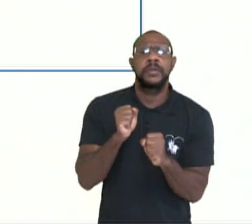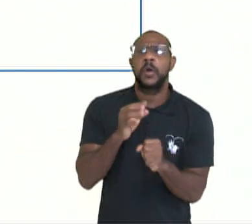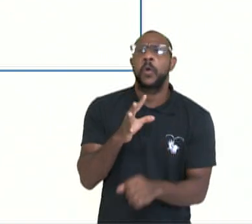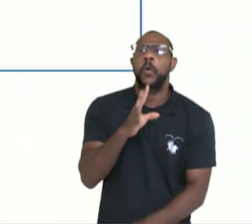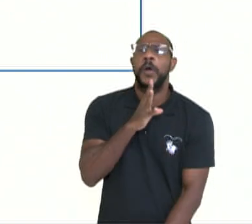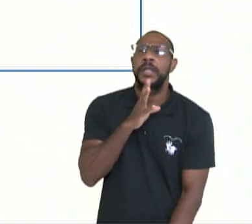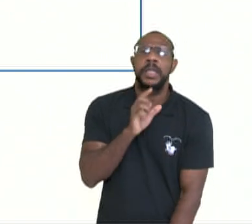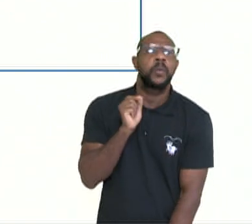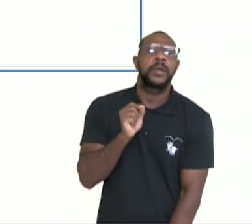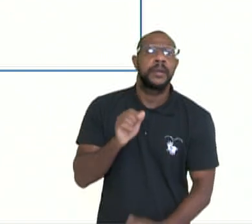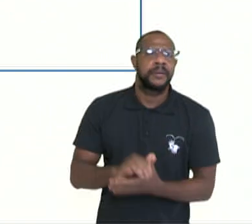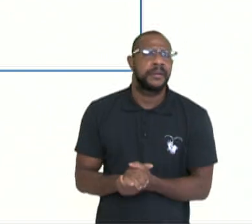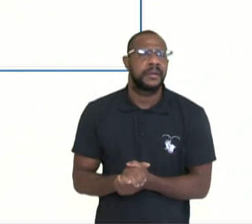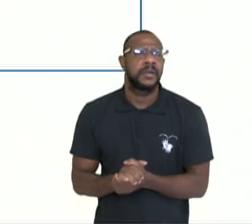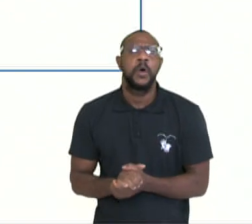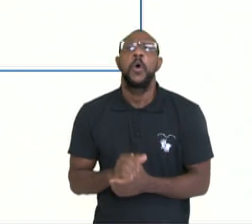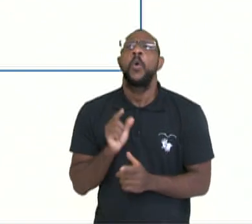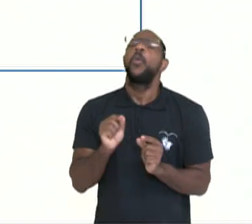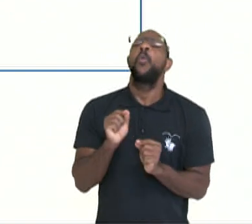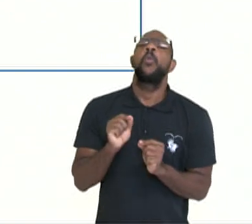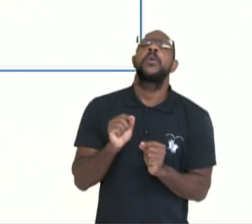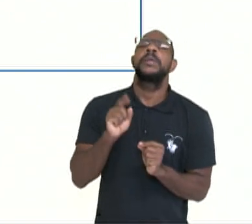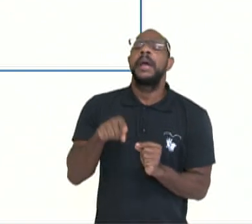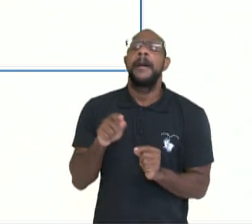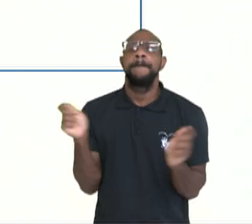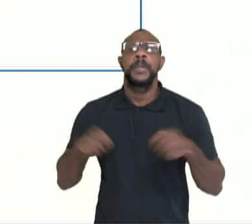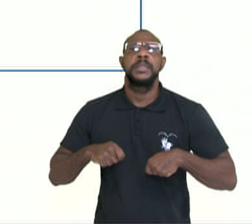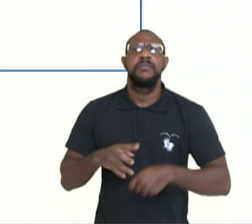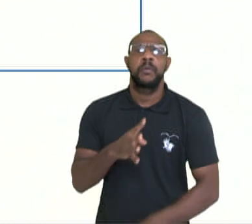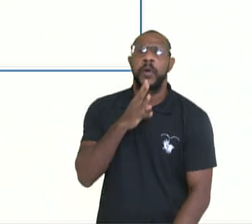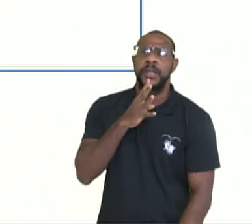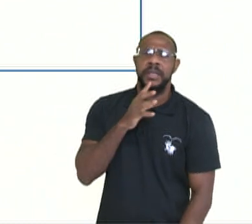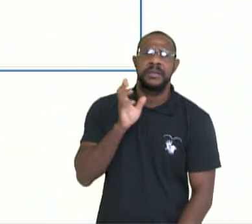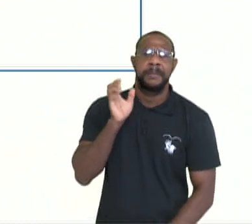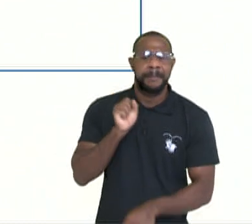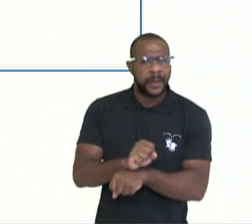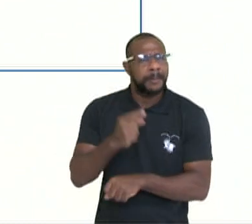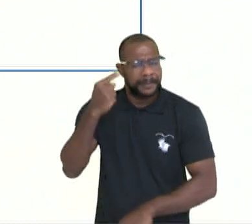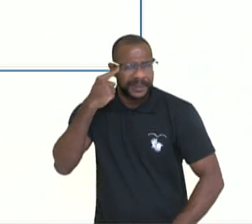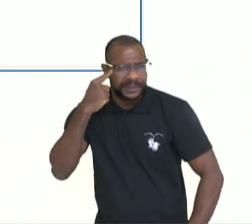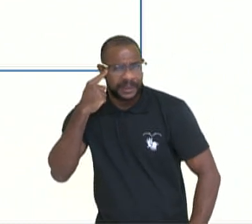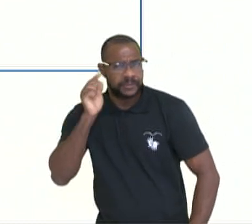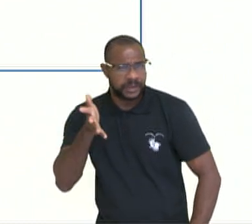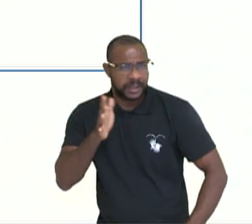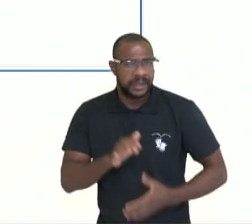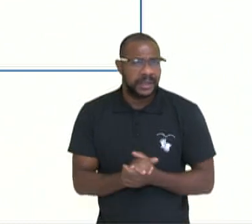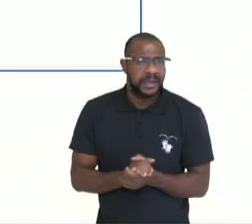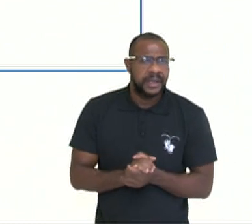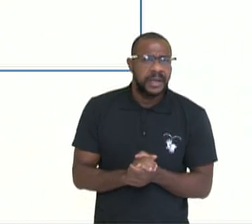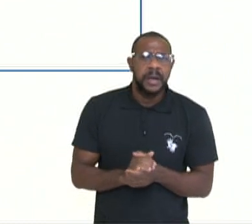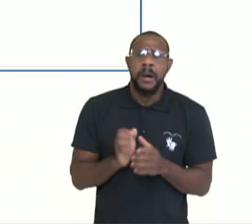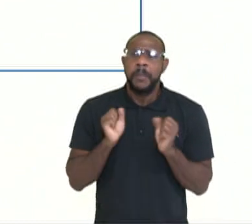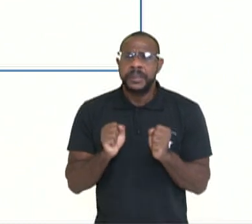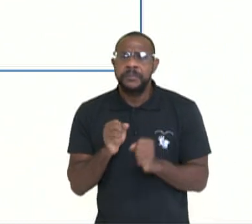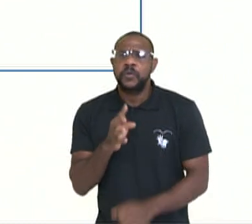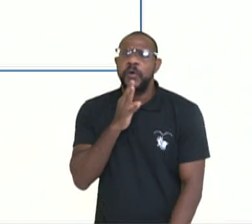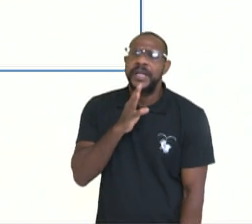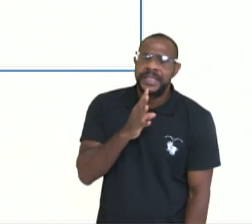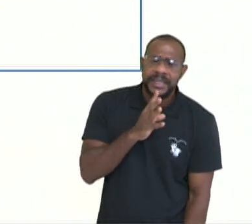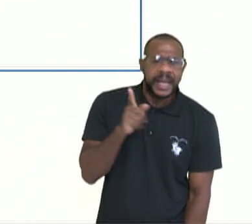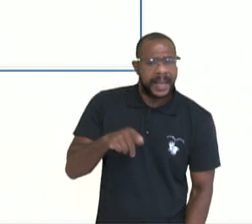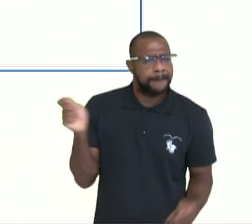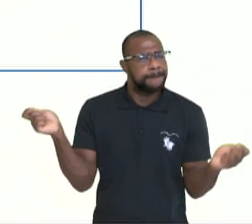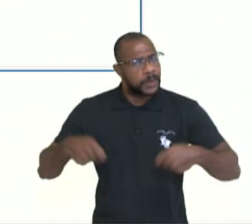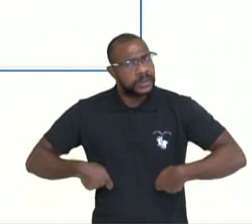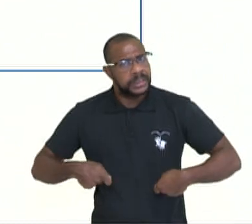Perceba, o que é possível conhecer? Já parou para pensar nessa situação? Será que podemos conhecer algo? Será que isso é